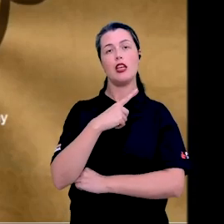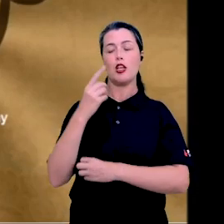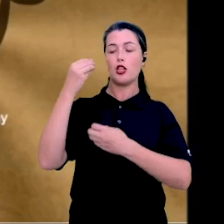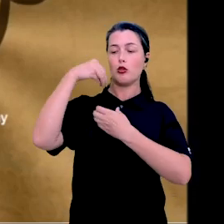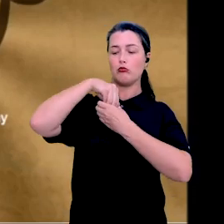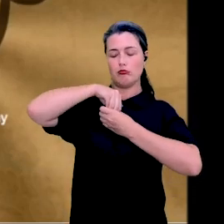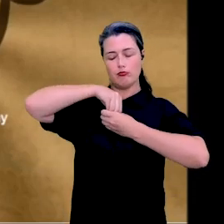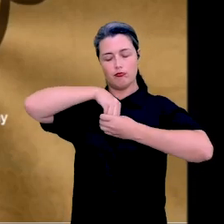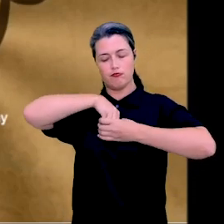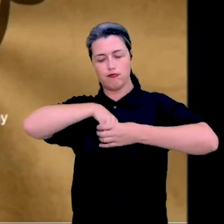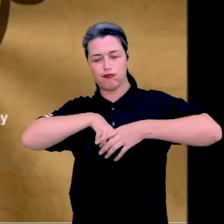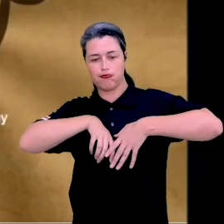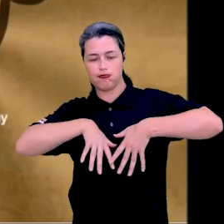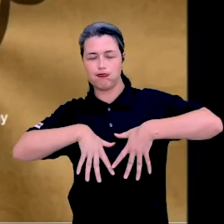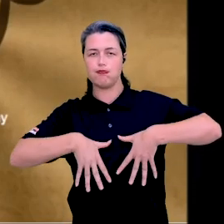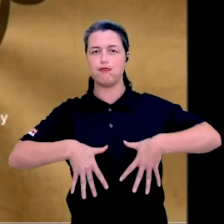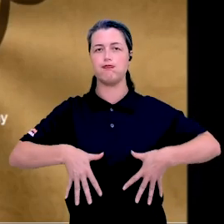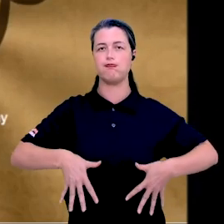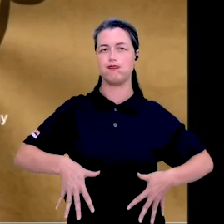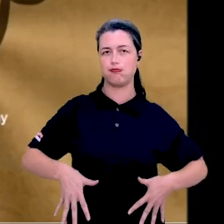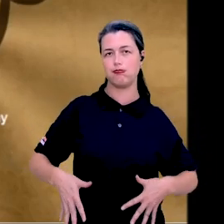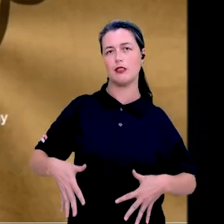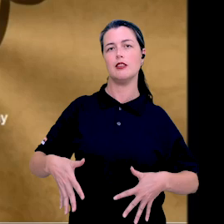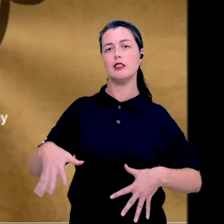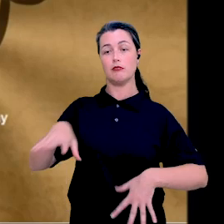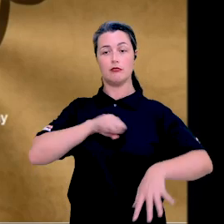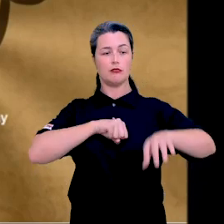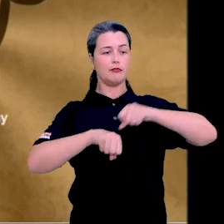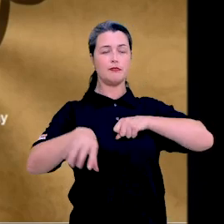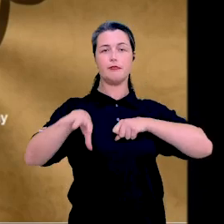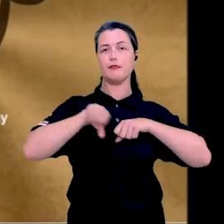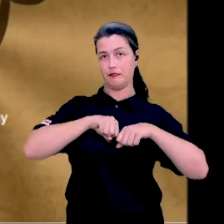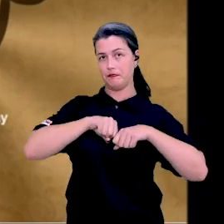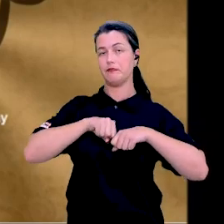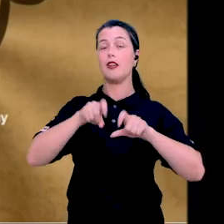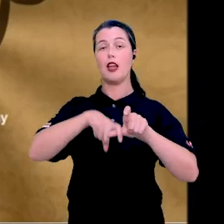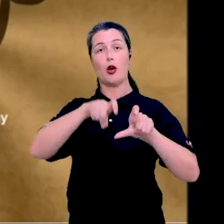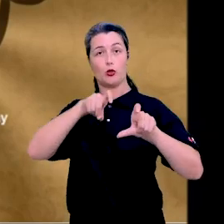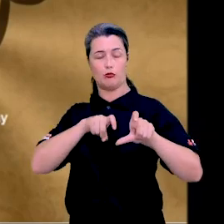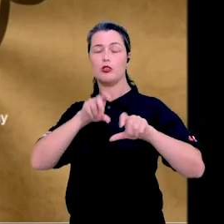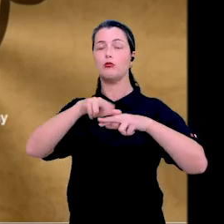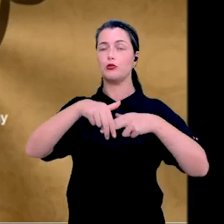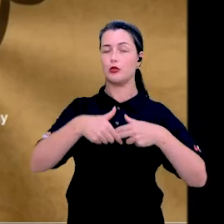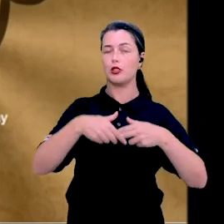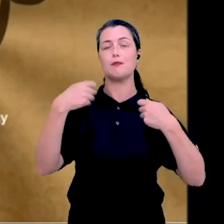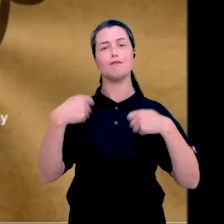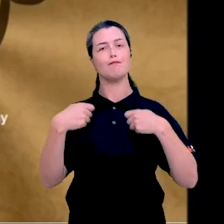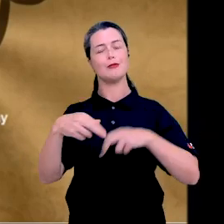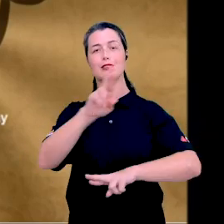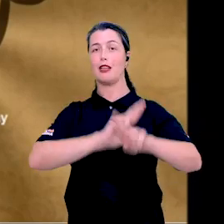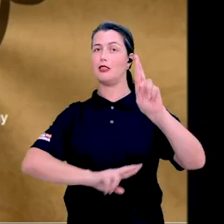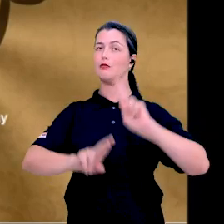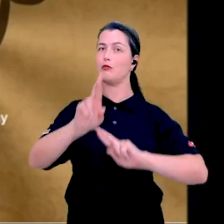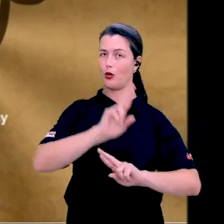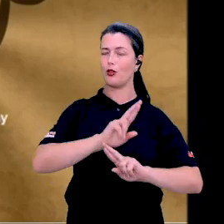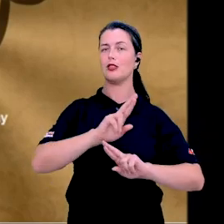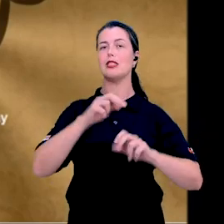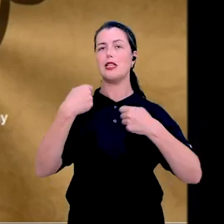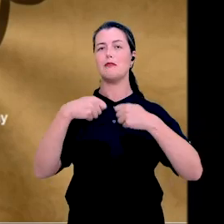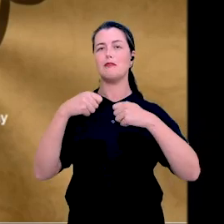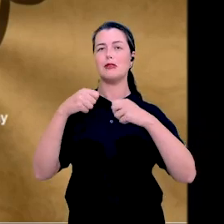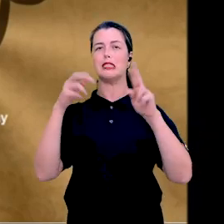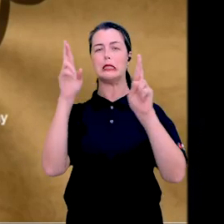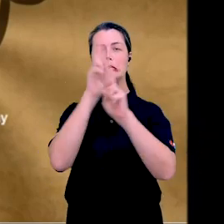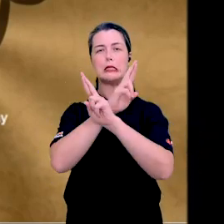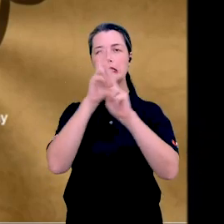de fazer uma introspecção, perceber essas respostas automáticas e que muitas vezes precisam ser analisadas